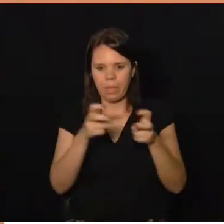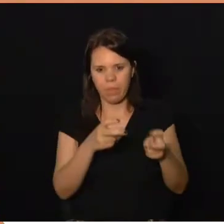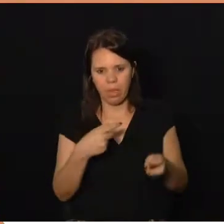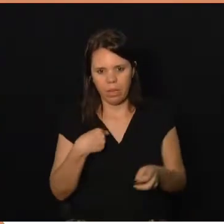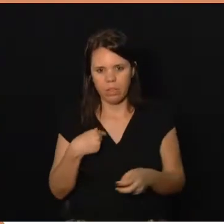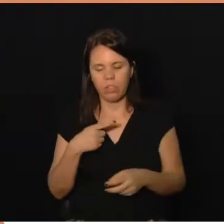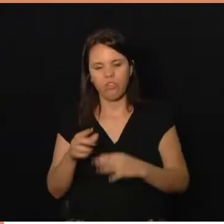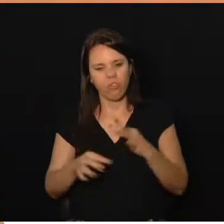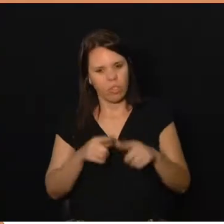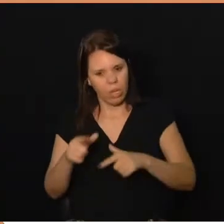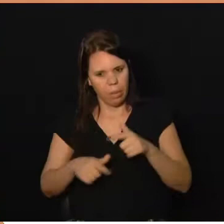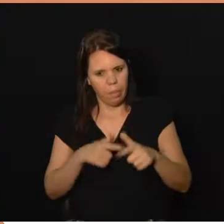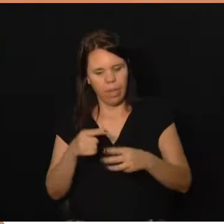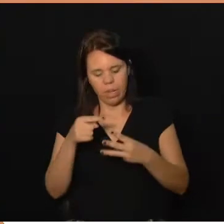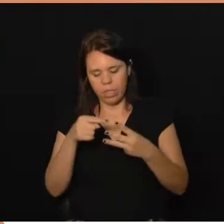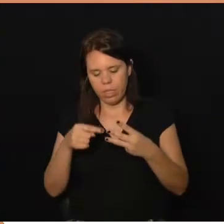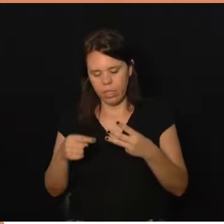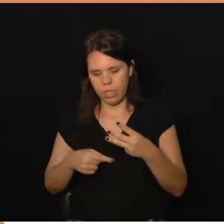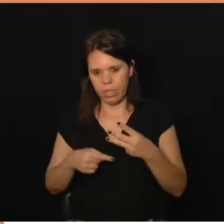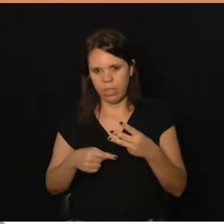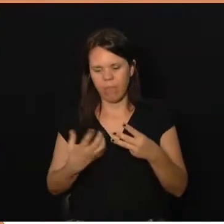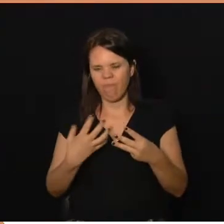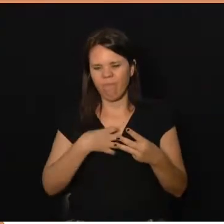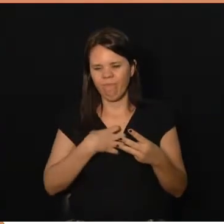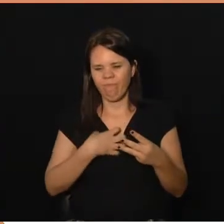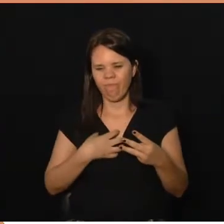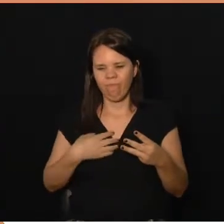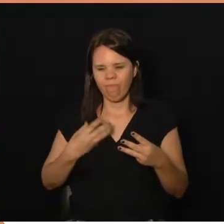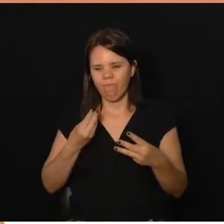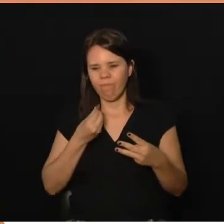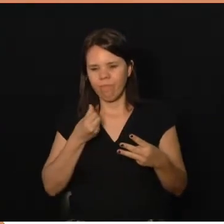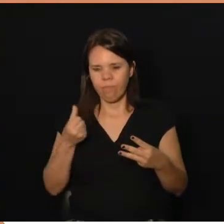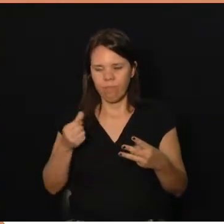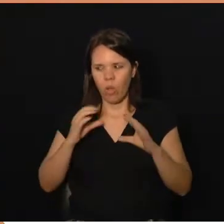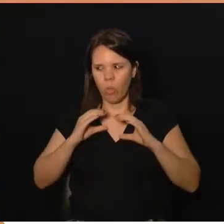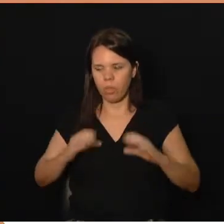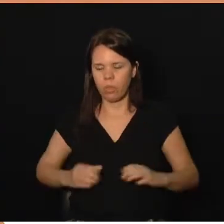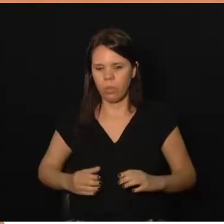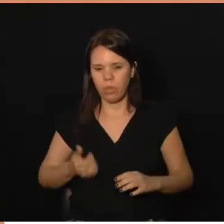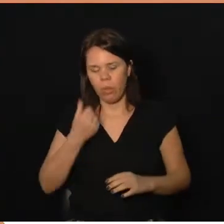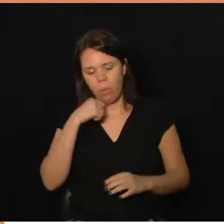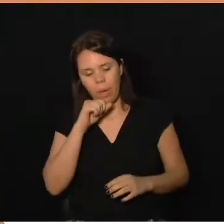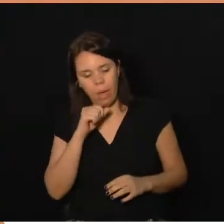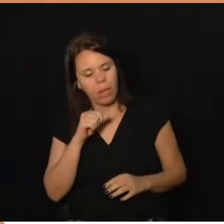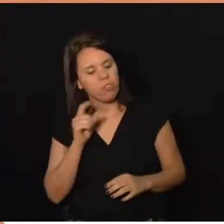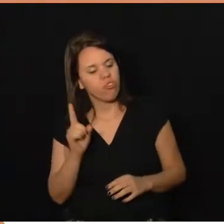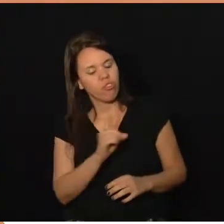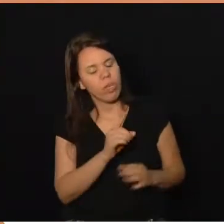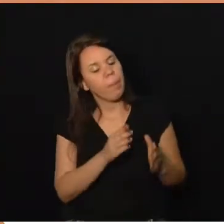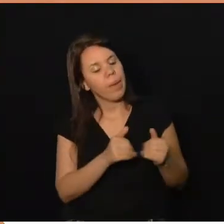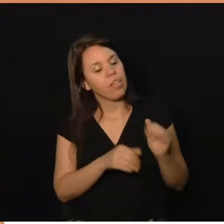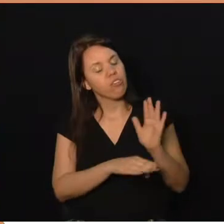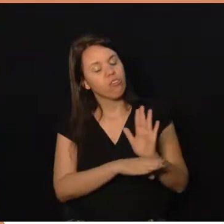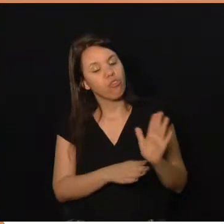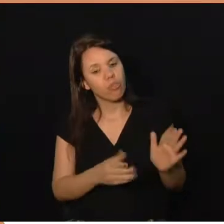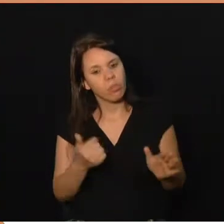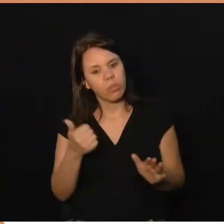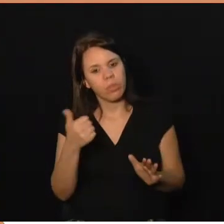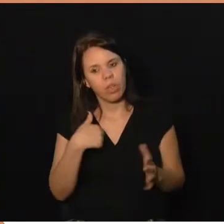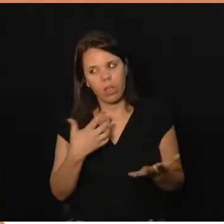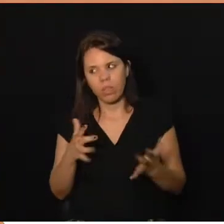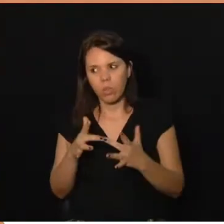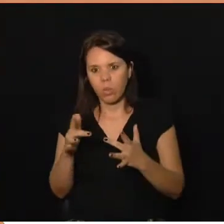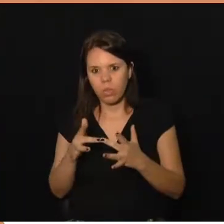menos, trabalho esses 3 pontos, né? Sensações, humor e comportamento. Quando uma mãe chega e me pede ajuda. Primeiro, eu quero ter o